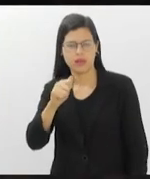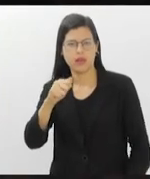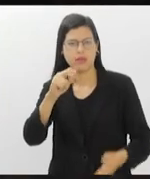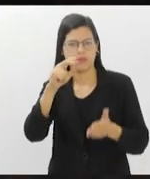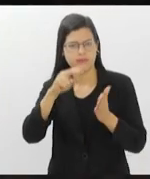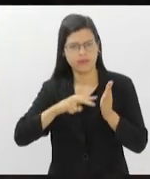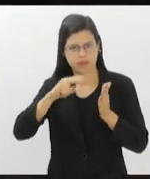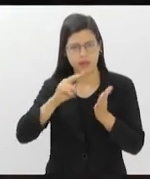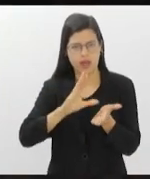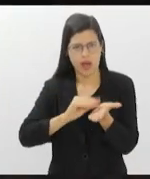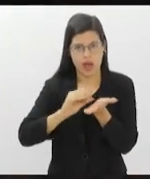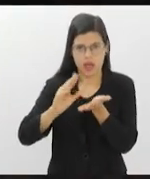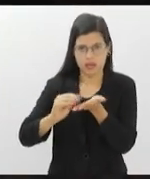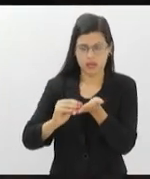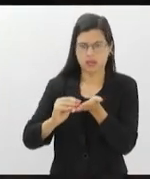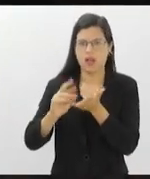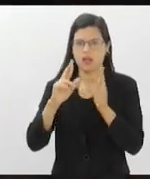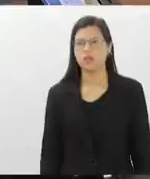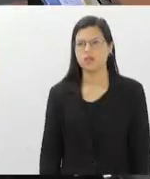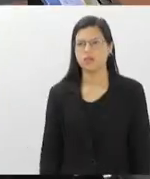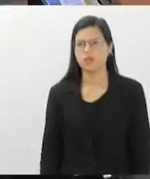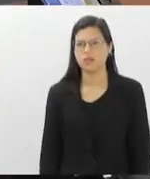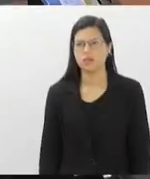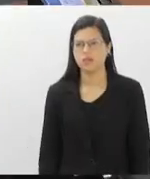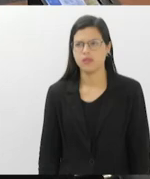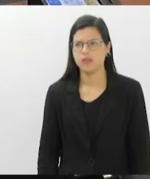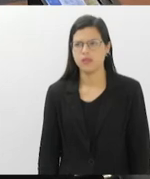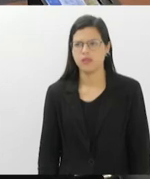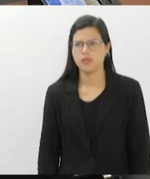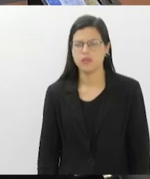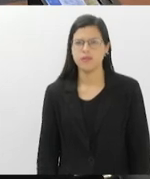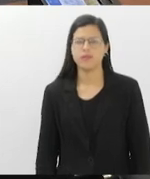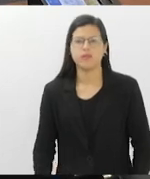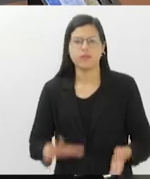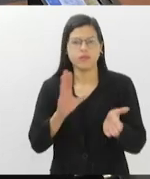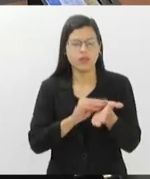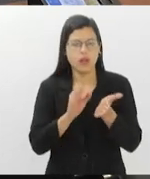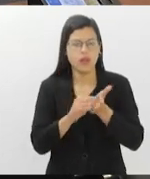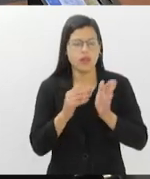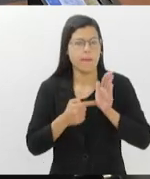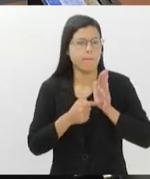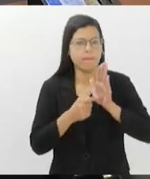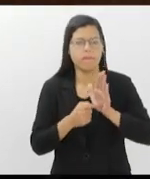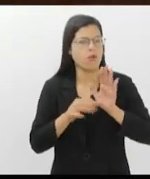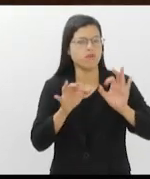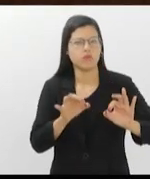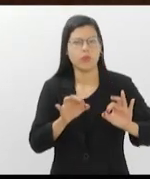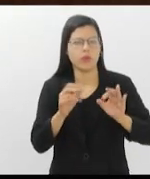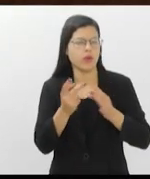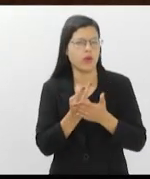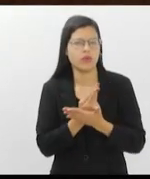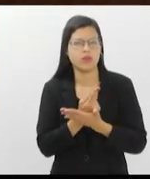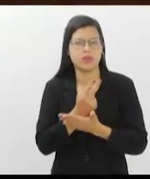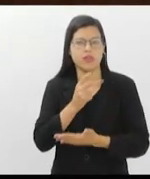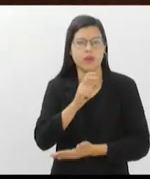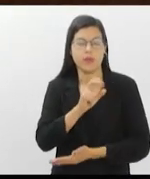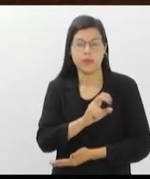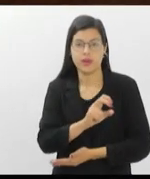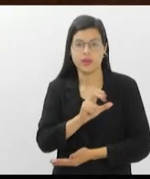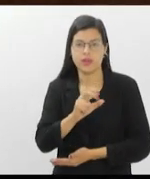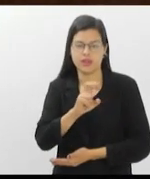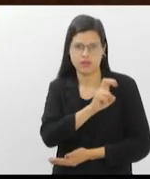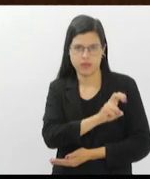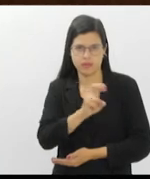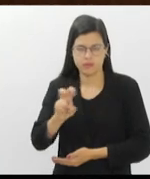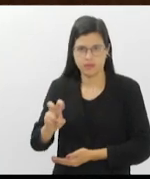ata da sessão anterior. A ata reflete com exatidão o ocorrido na